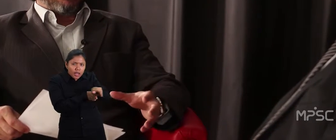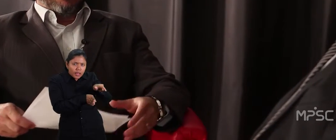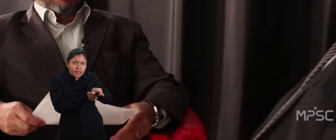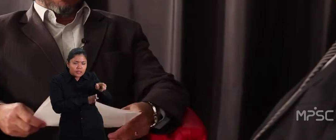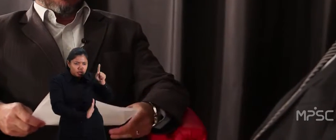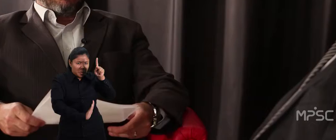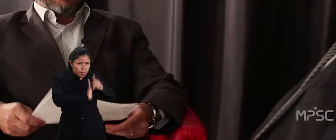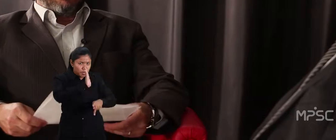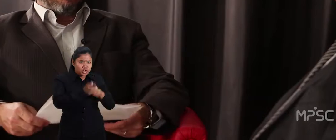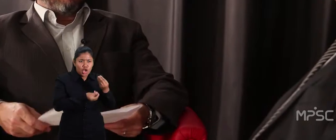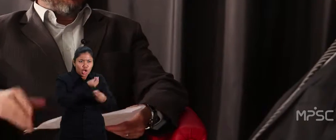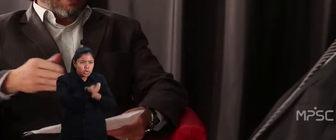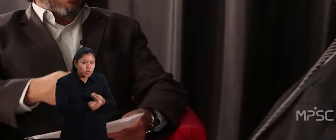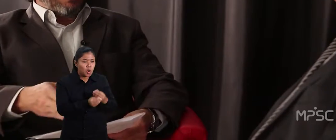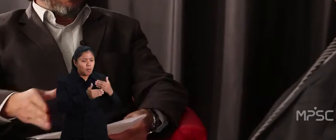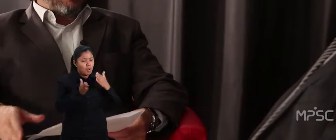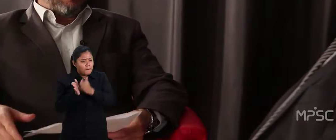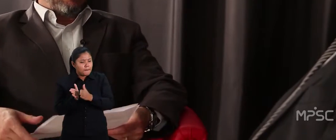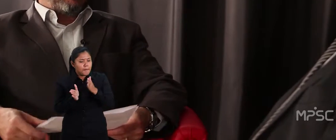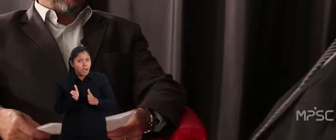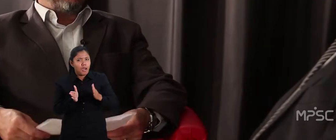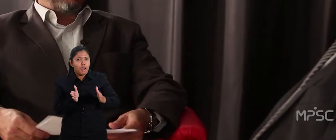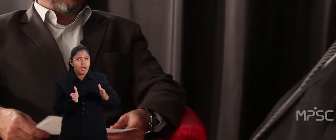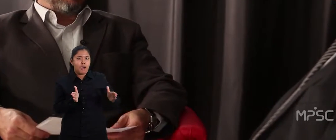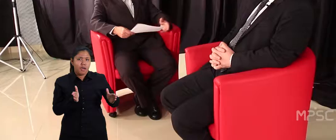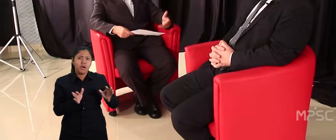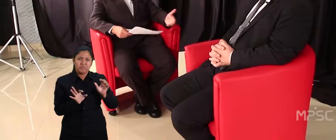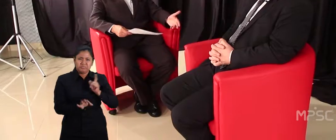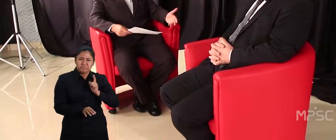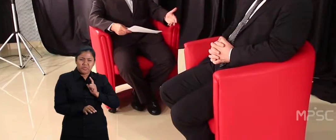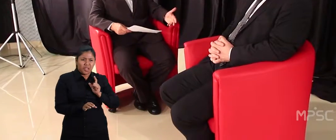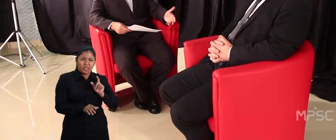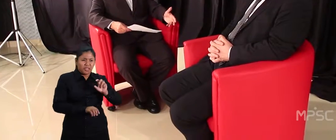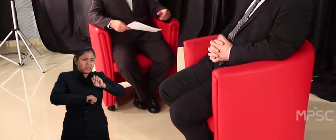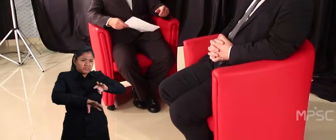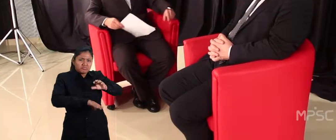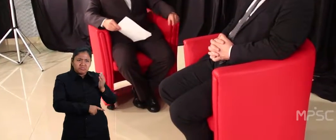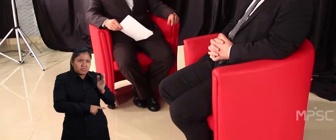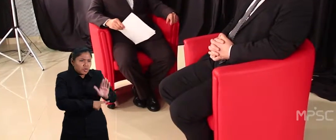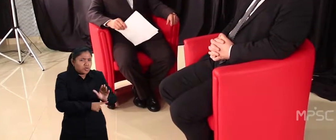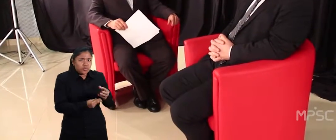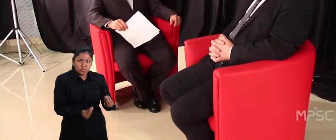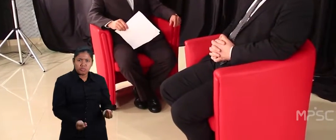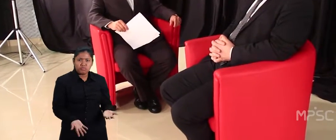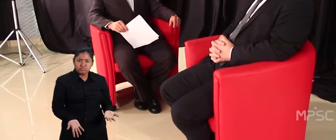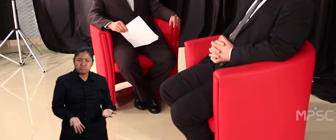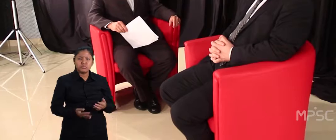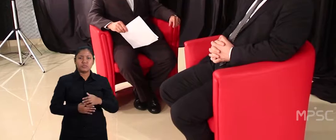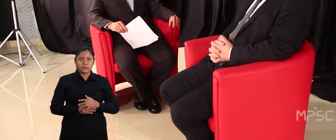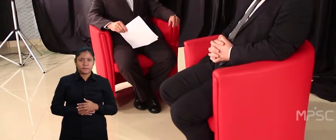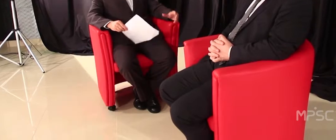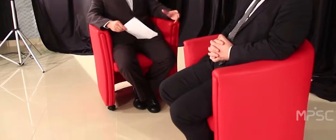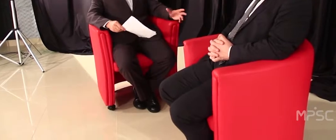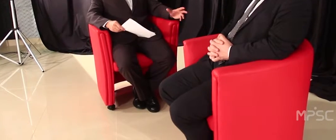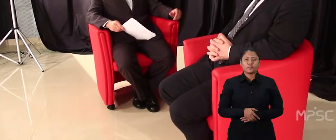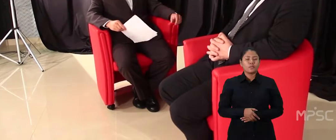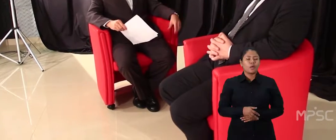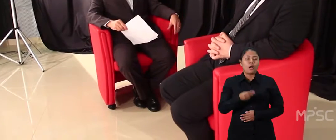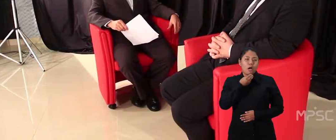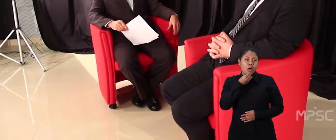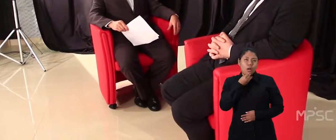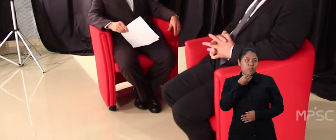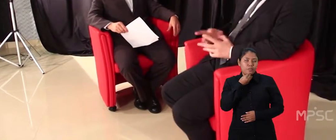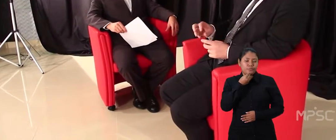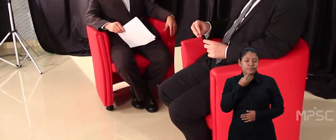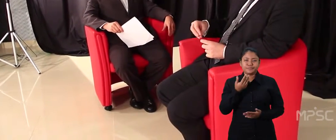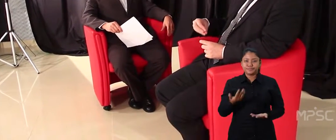assim, no sentido de orientar, nesse caso, a entidade que pegou os recursos? É feito esse tipo